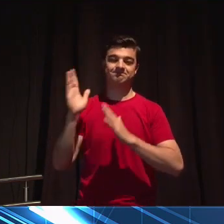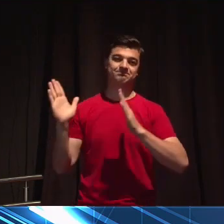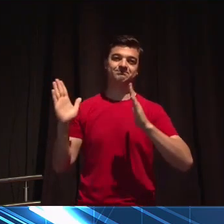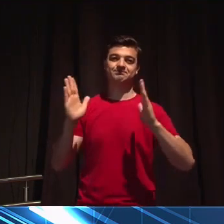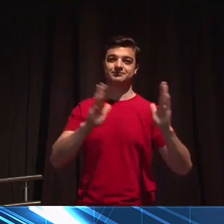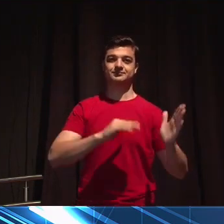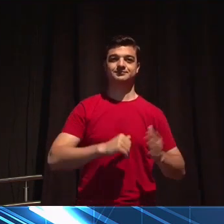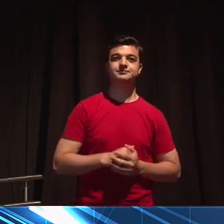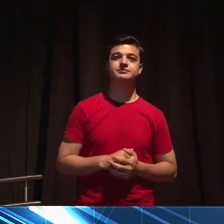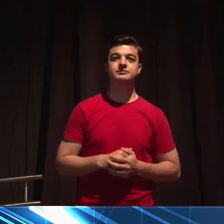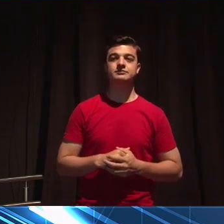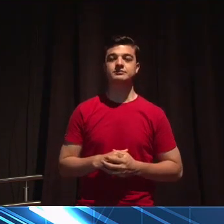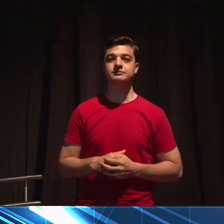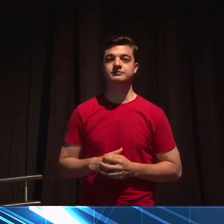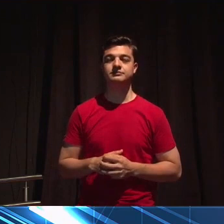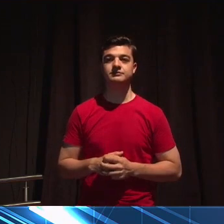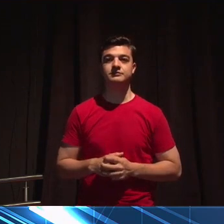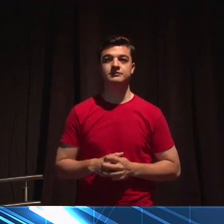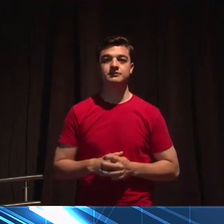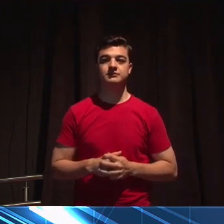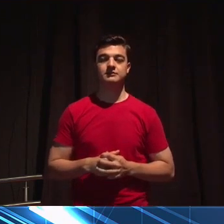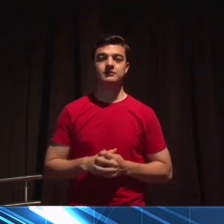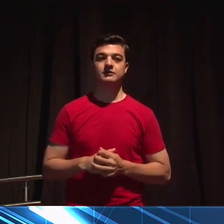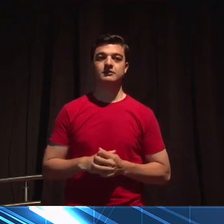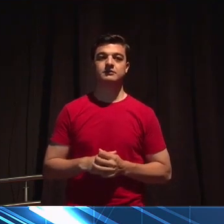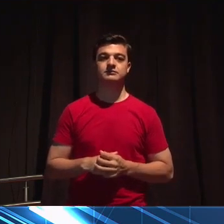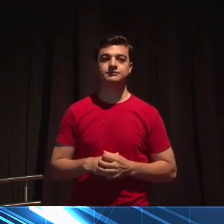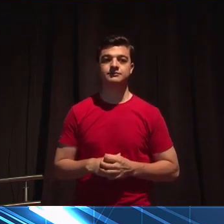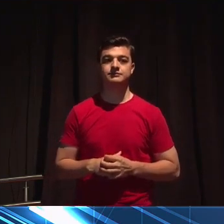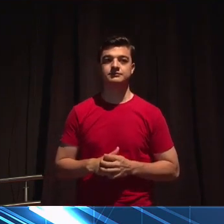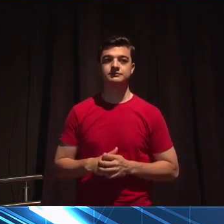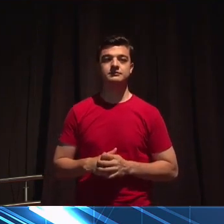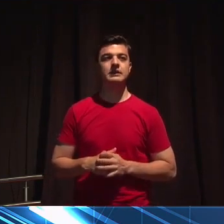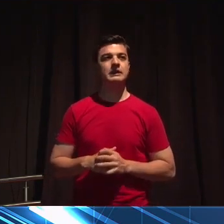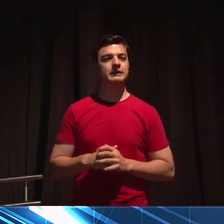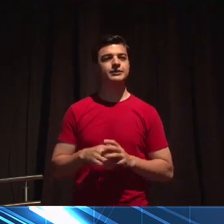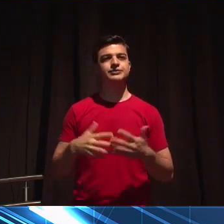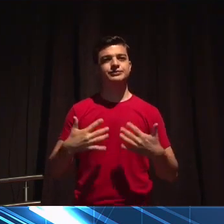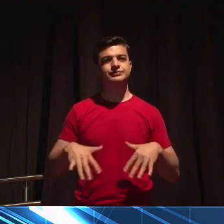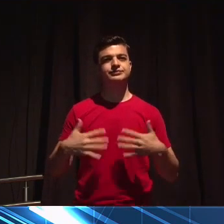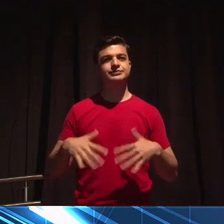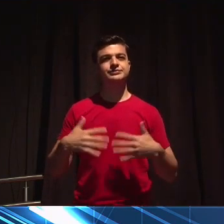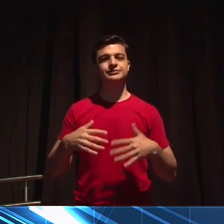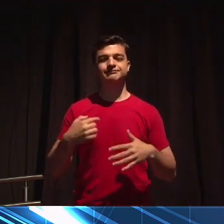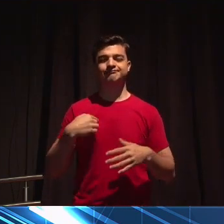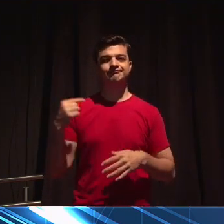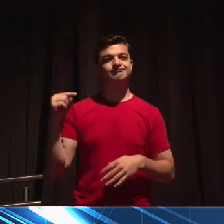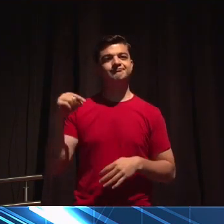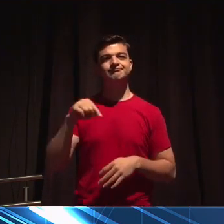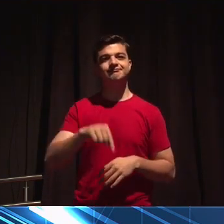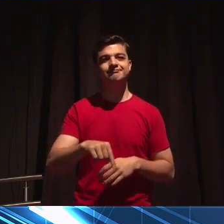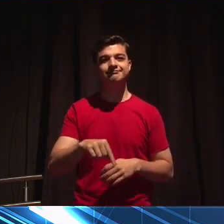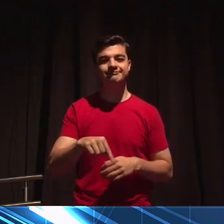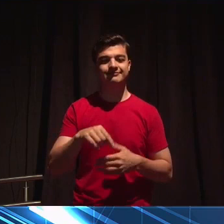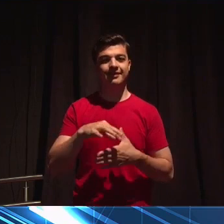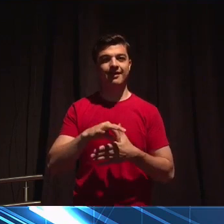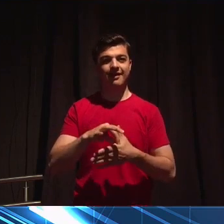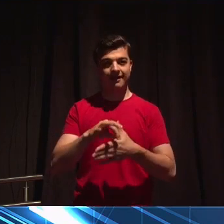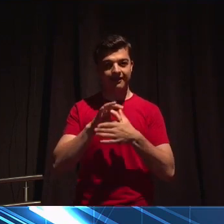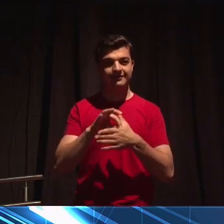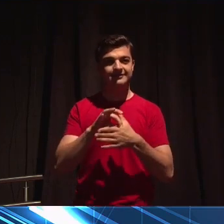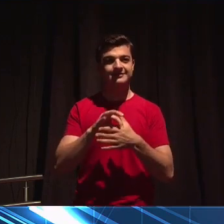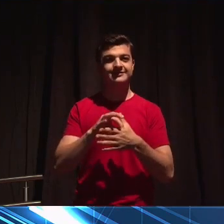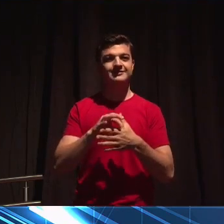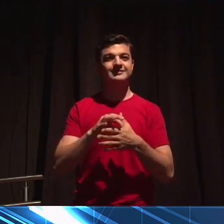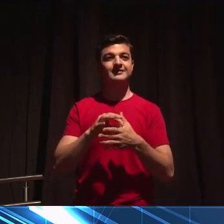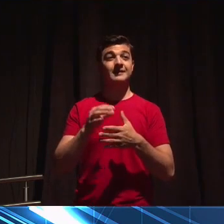reflexão aqui. Eu estava pensando que hoje eu estava almoçando com umas pessoas e nós estávamos falando isso aí. Que coisa doida é o cara poder estar aqui fisicamente no evento de